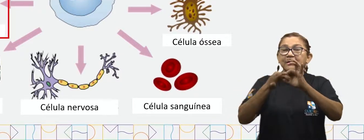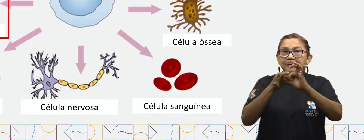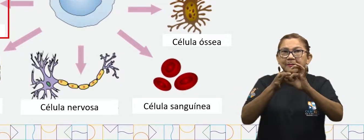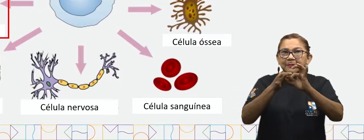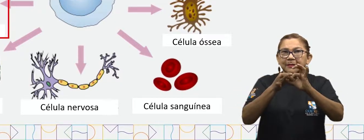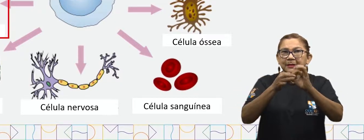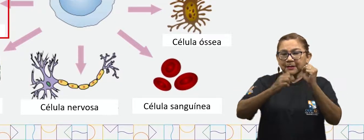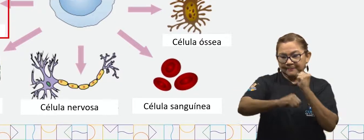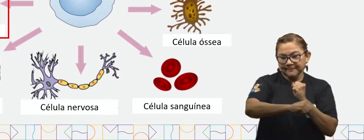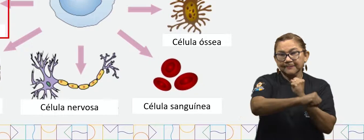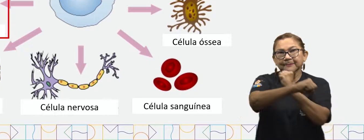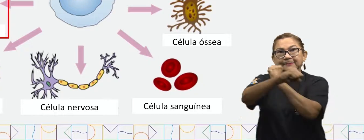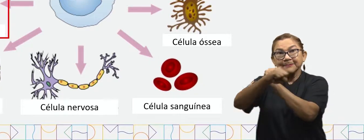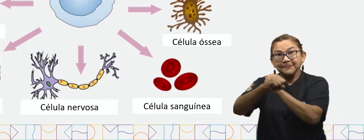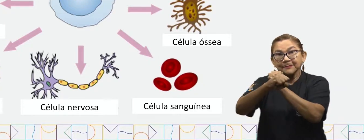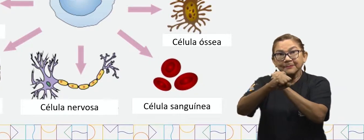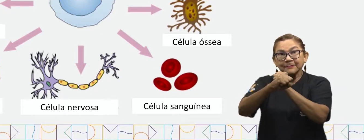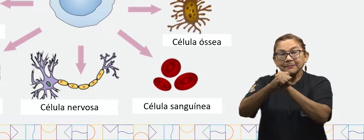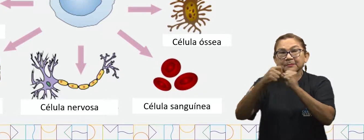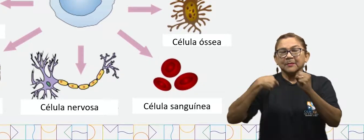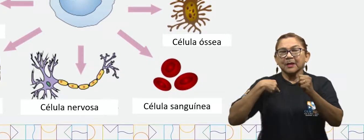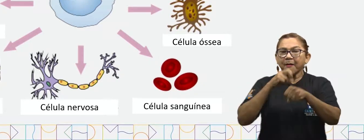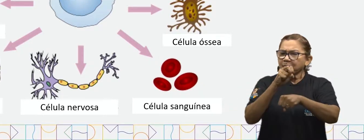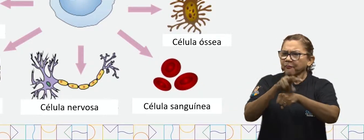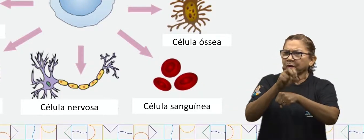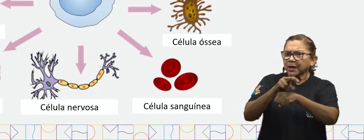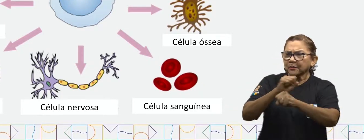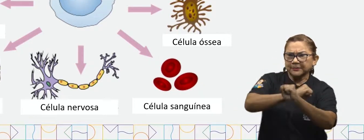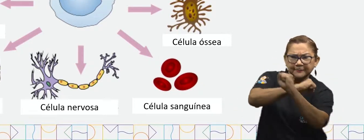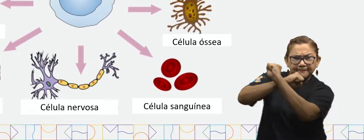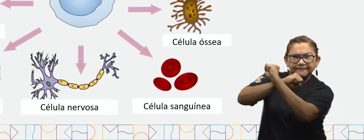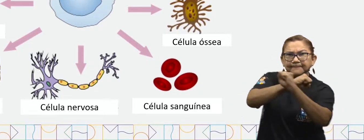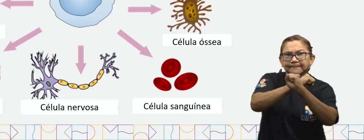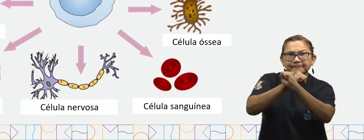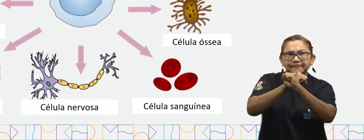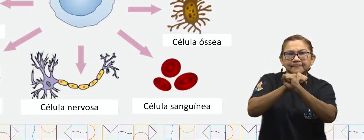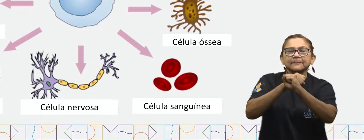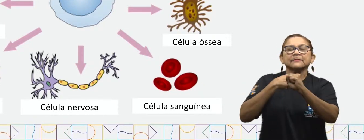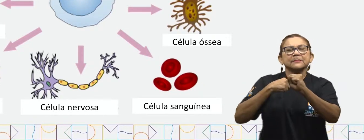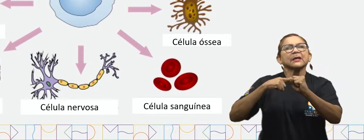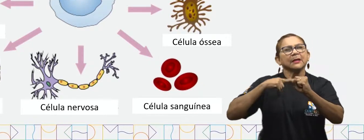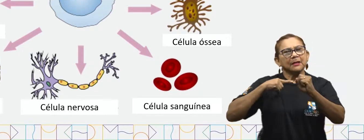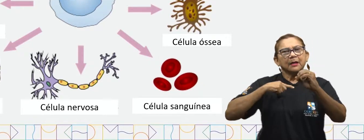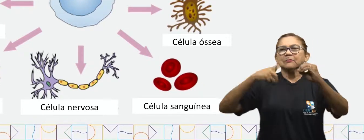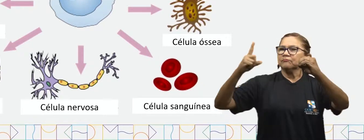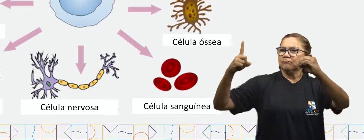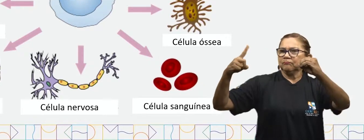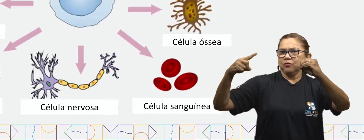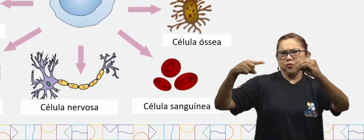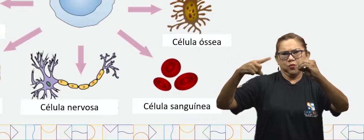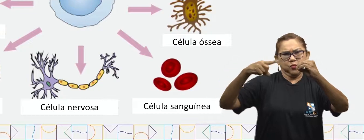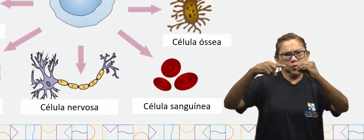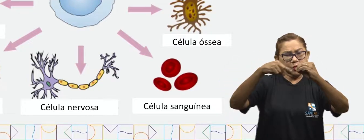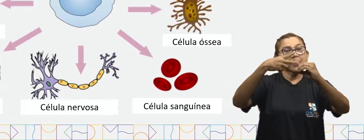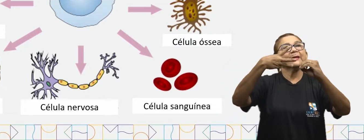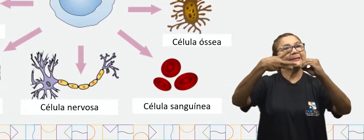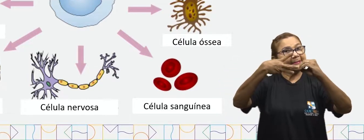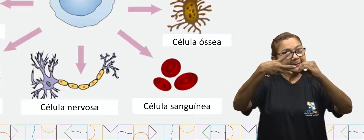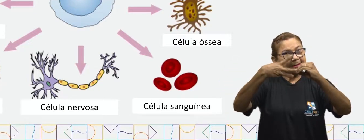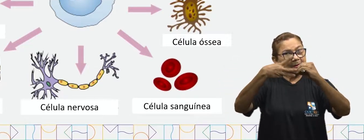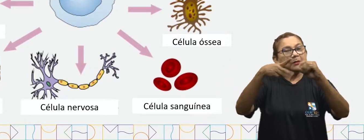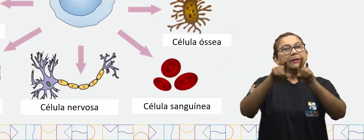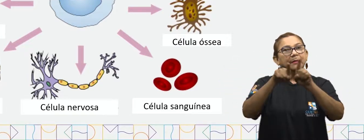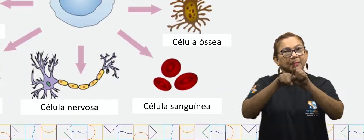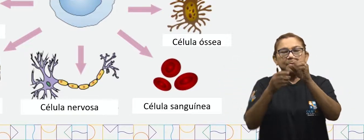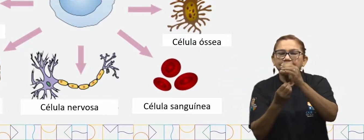nos proteger contra invasores, como os vírus. Célula sexual é responsável pela formação